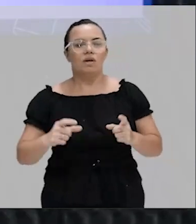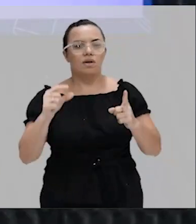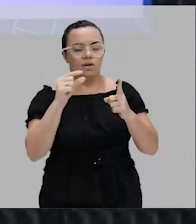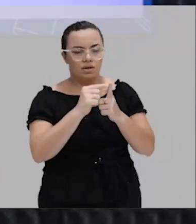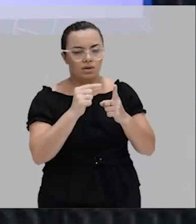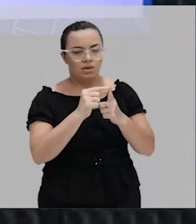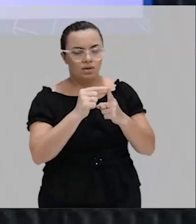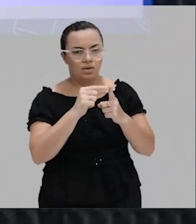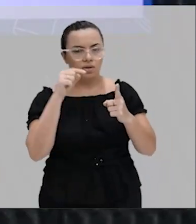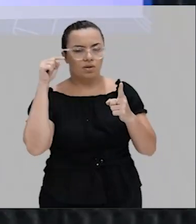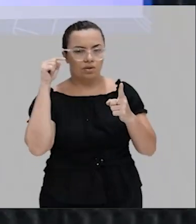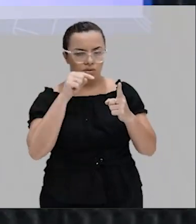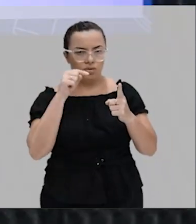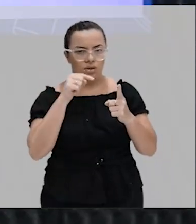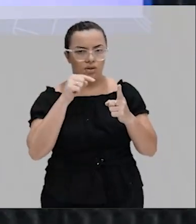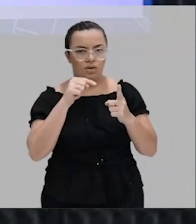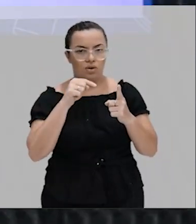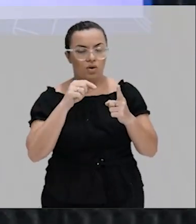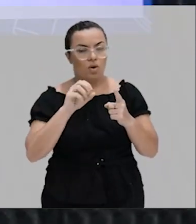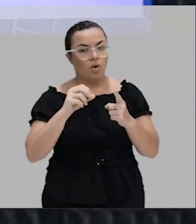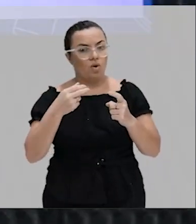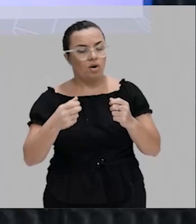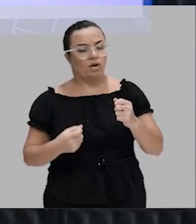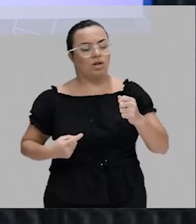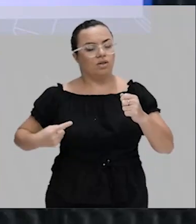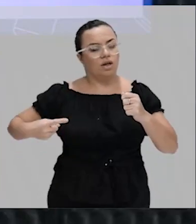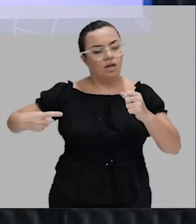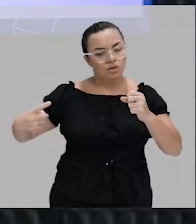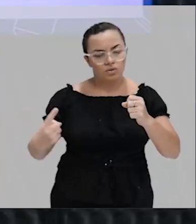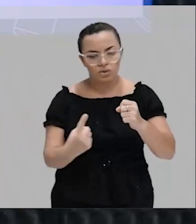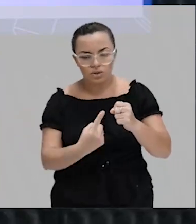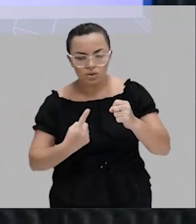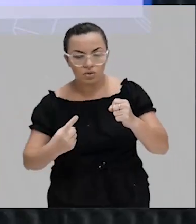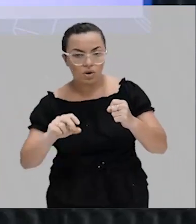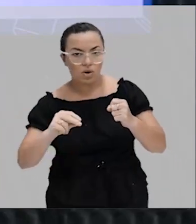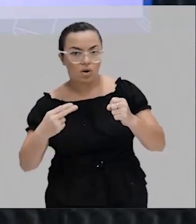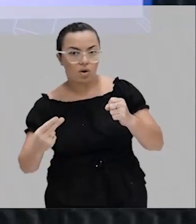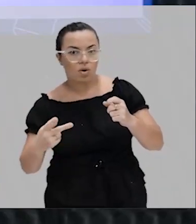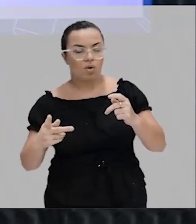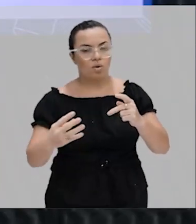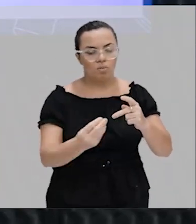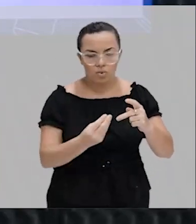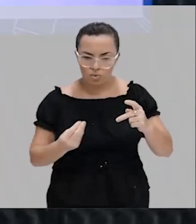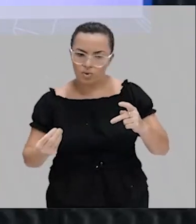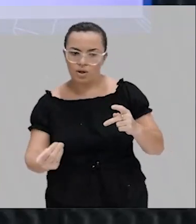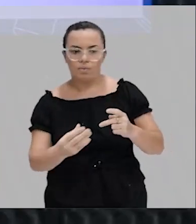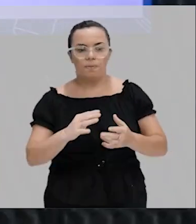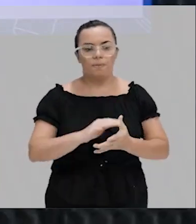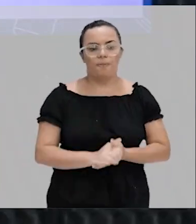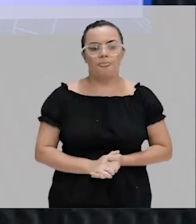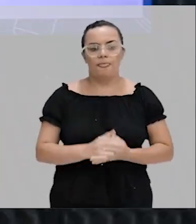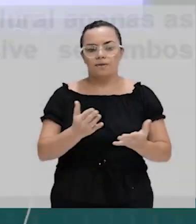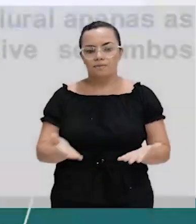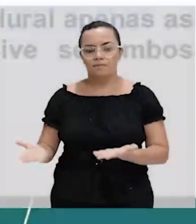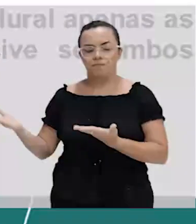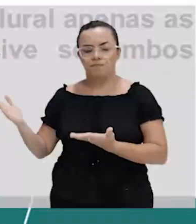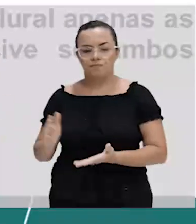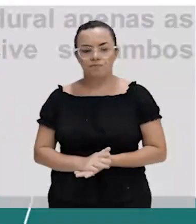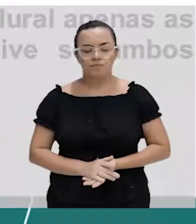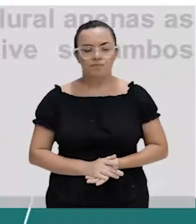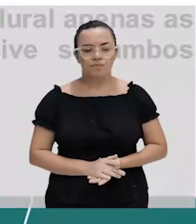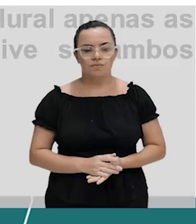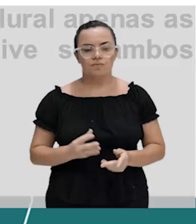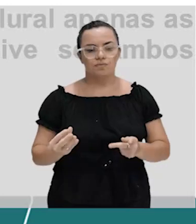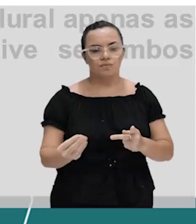palavra, sendo que ela está no singular ou que ela pode estar também no plural. Plural dos